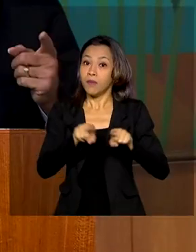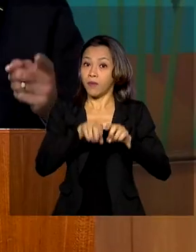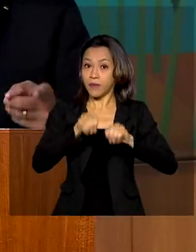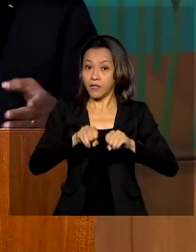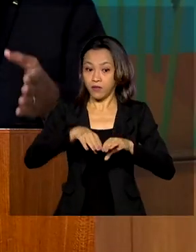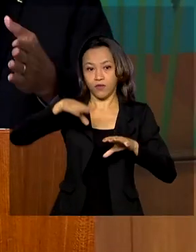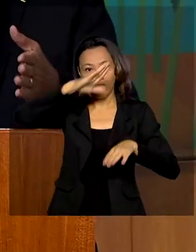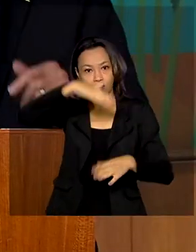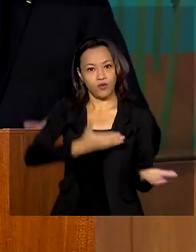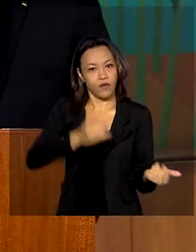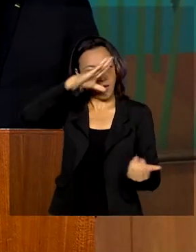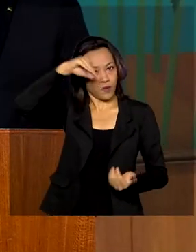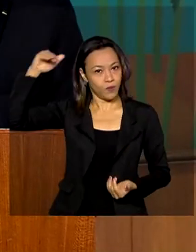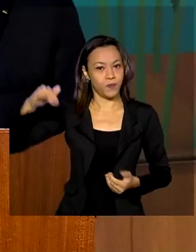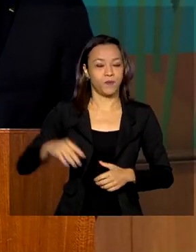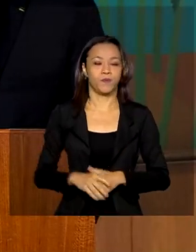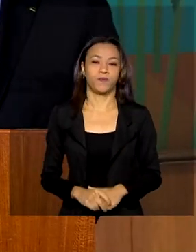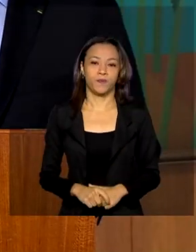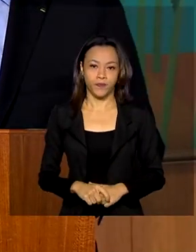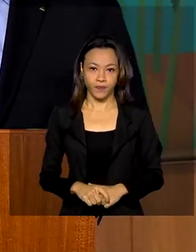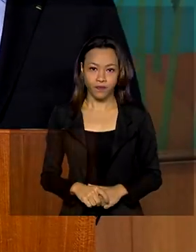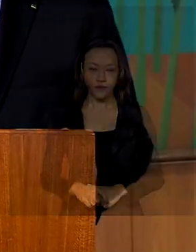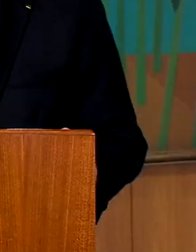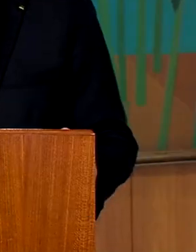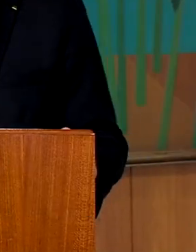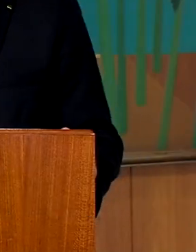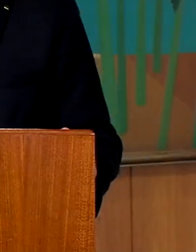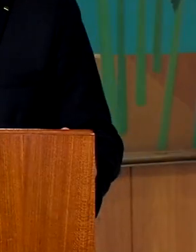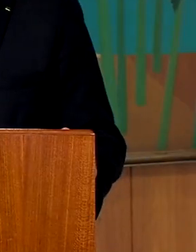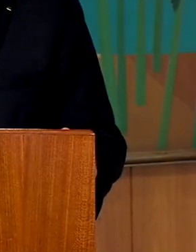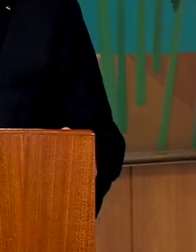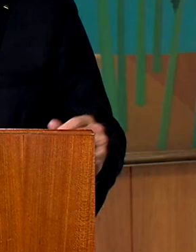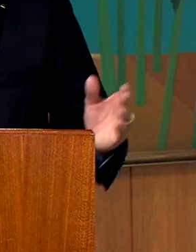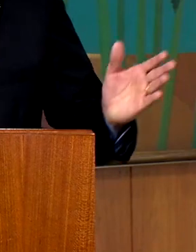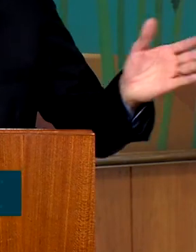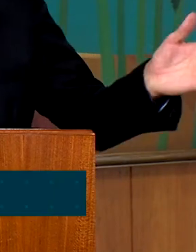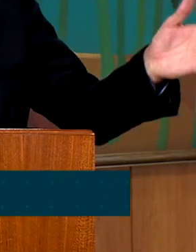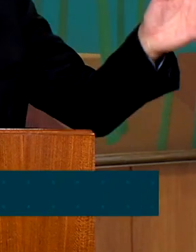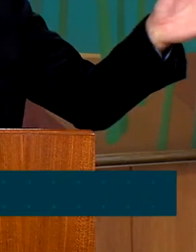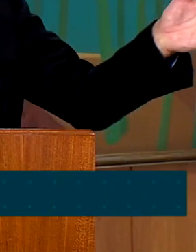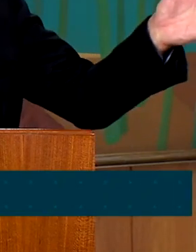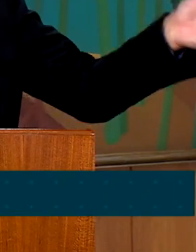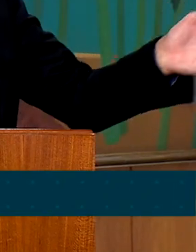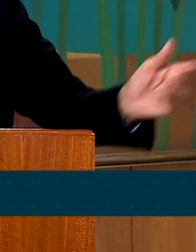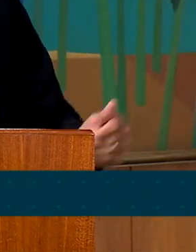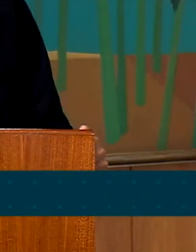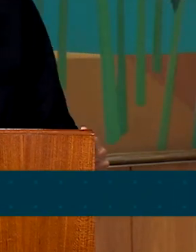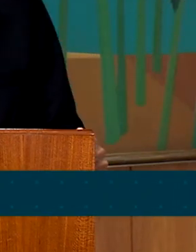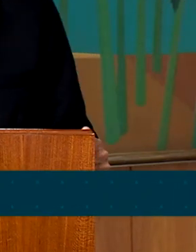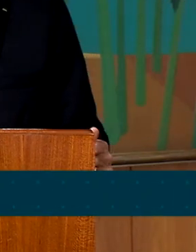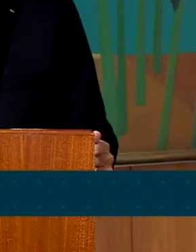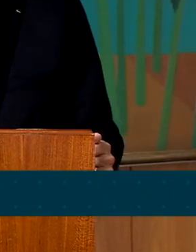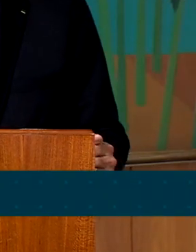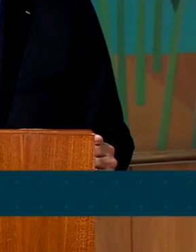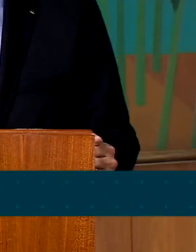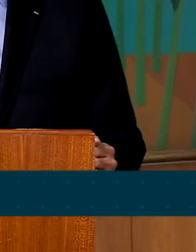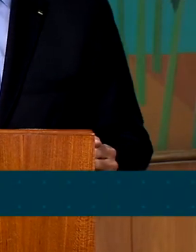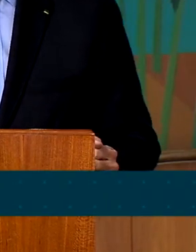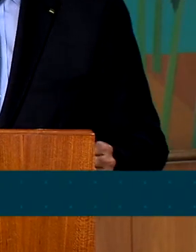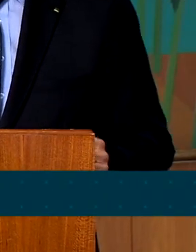Estamos valorizando o professor na ponta da linha. Também aquele da educação infantil,